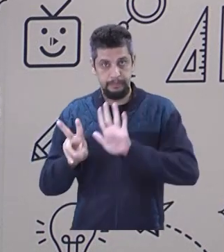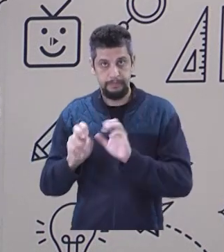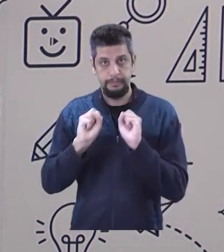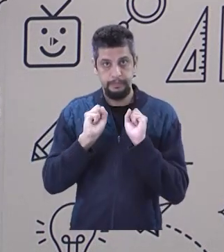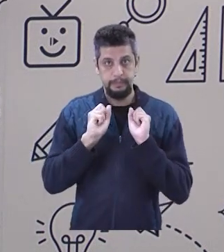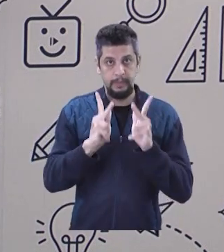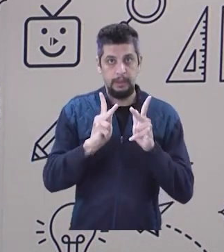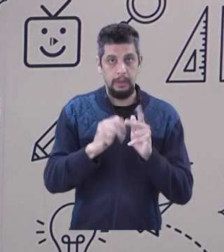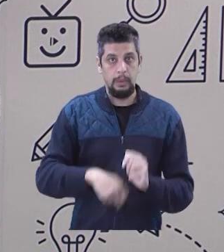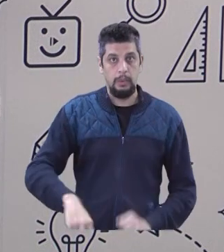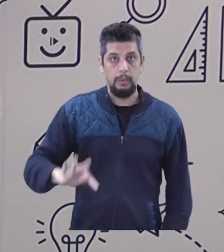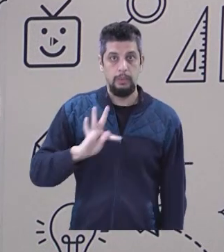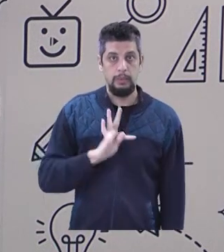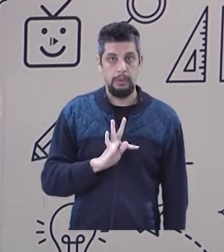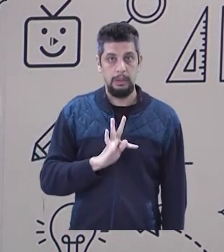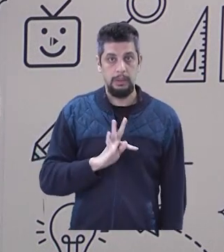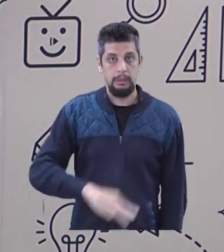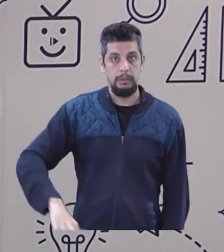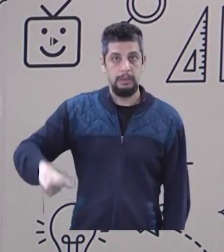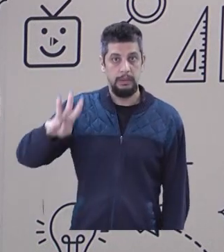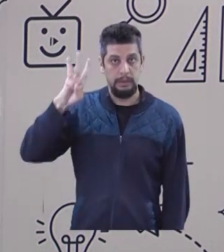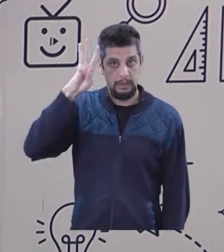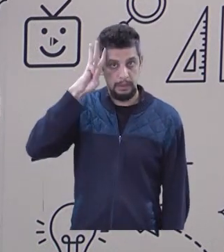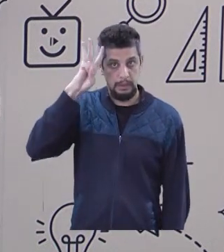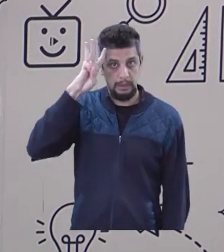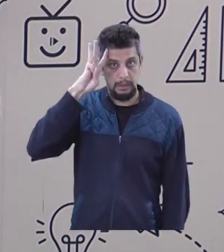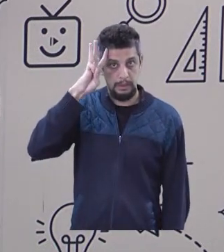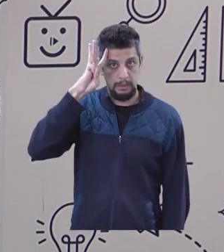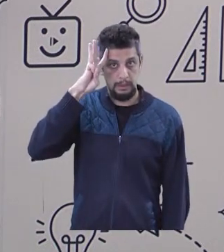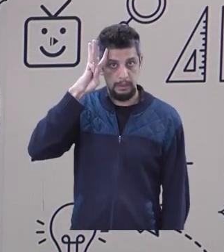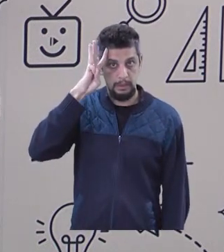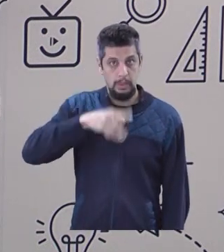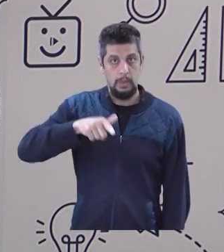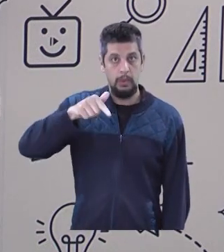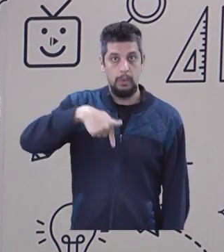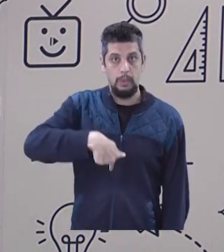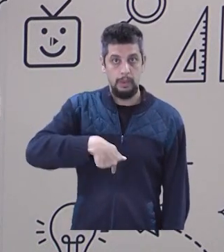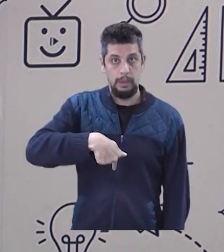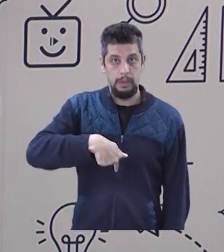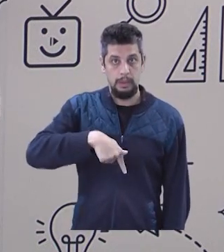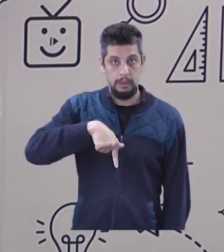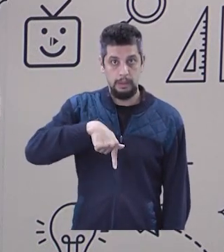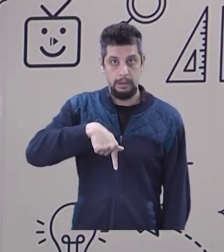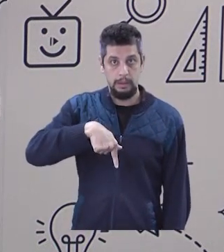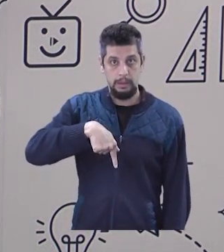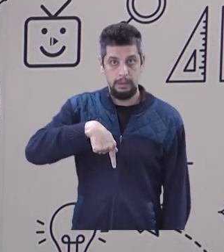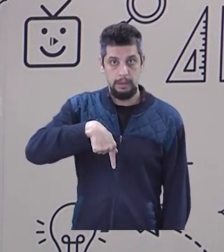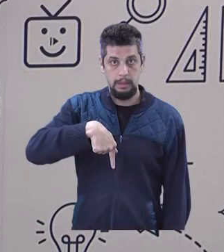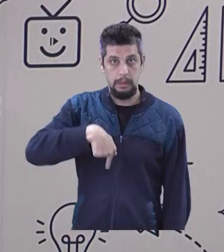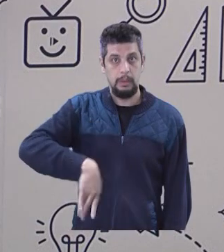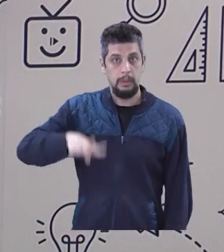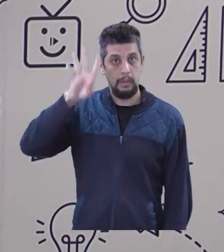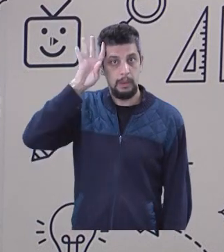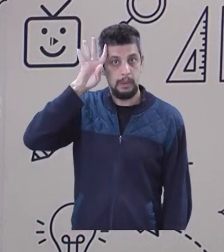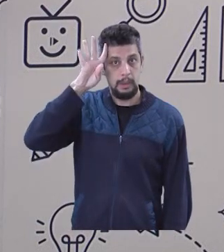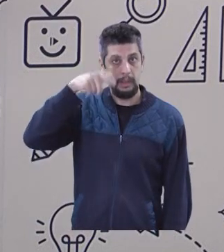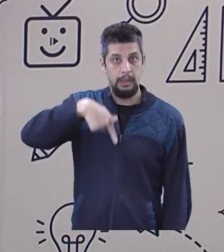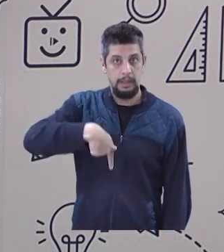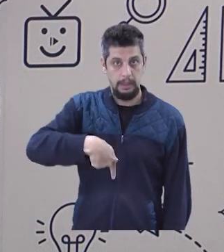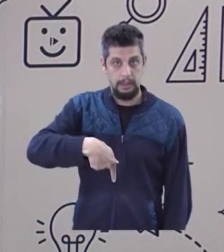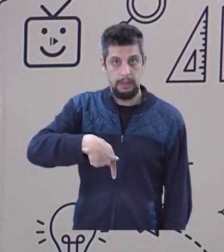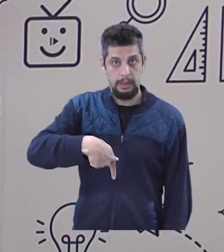semana, do dia da semana, né? O T, para terça-feira. Q,